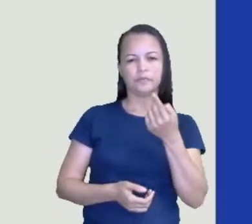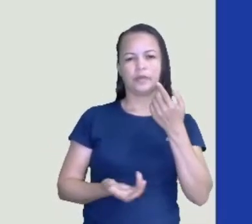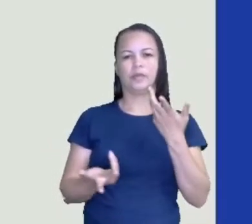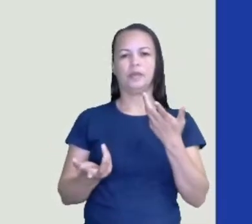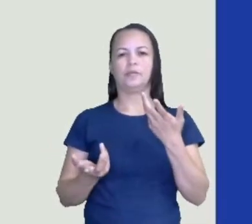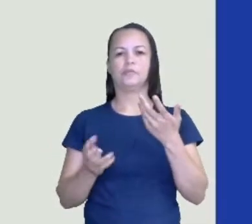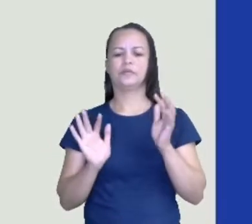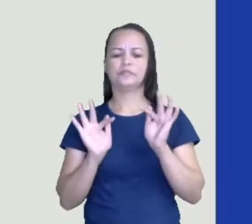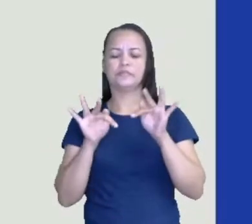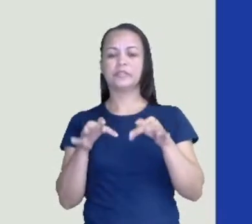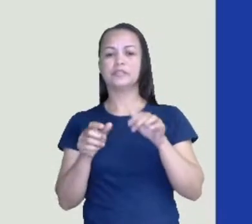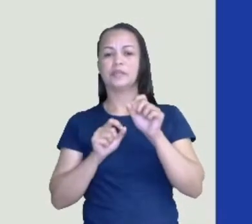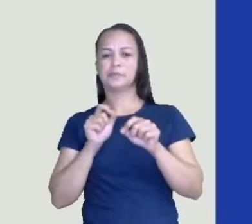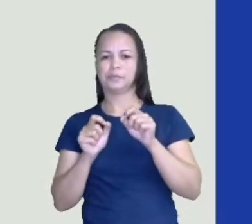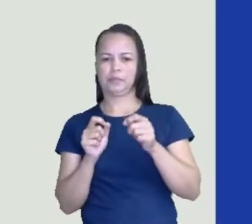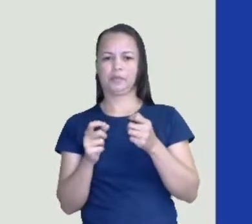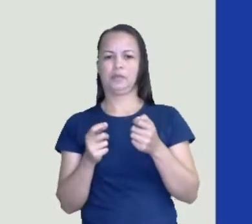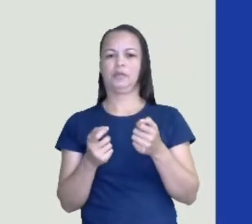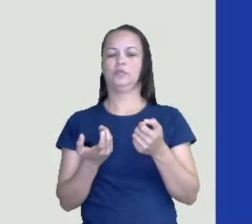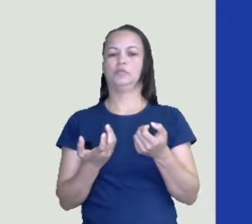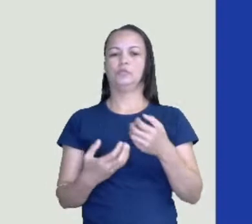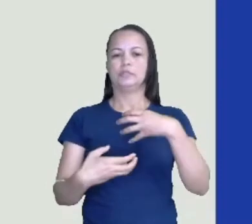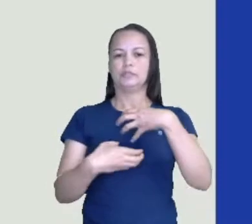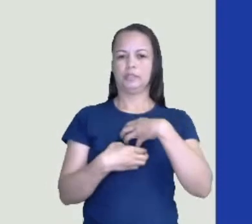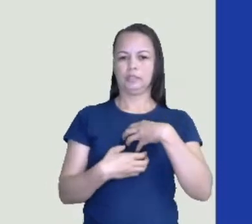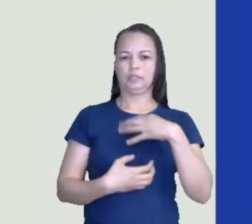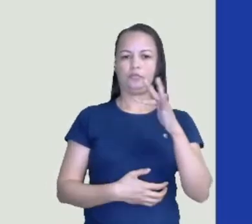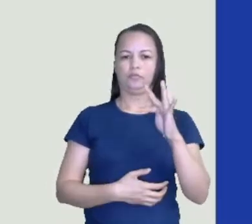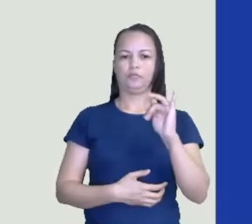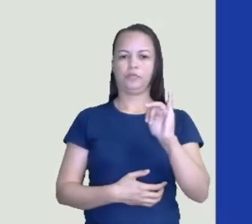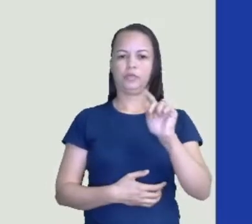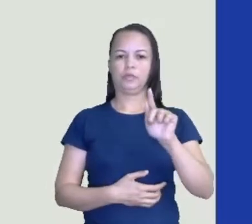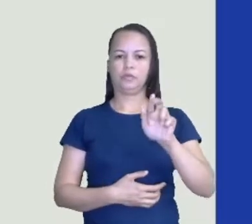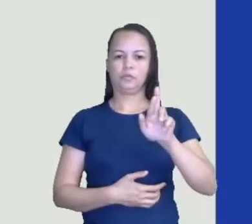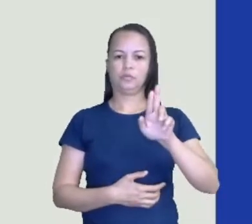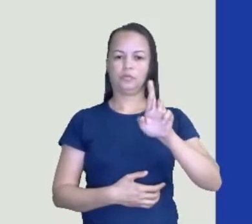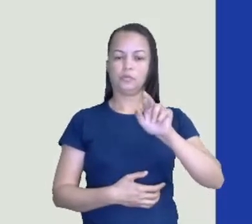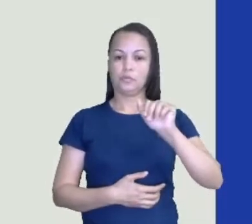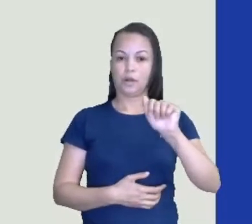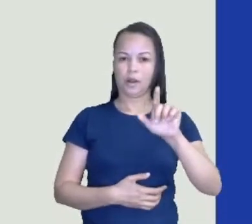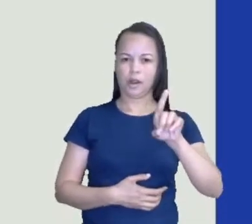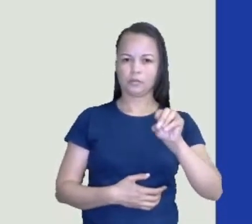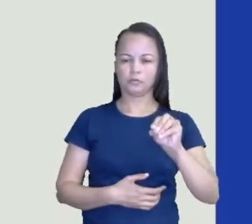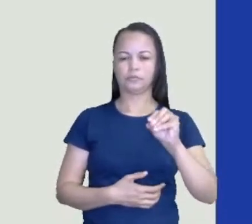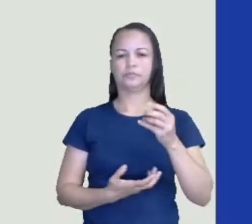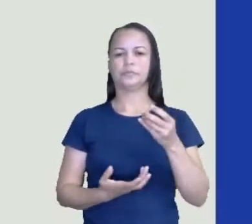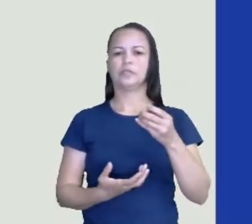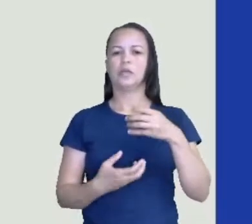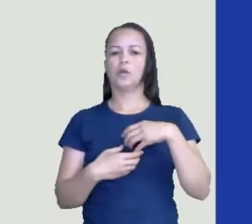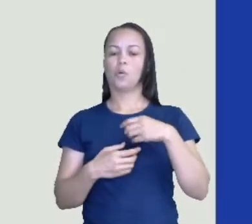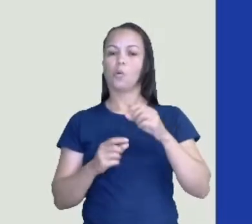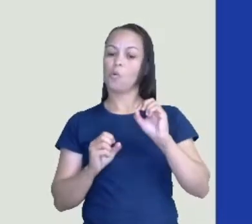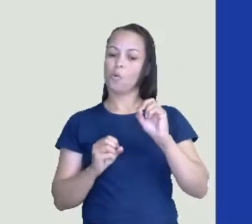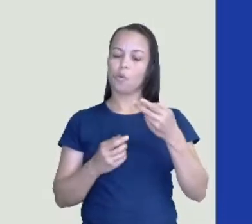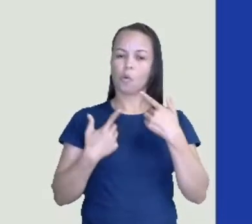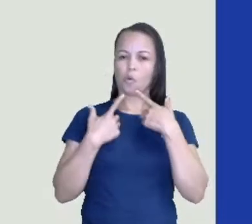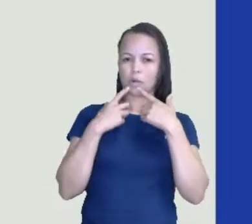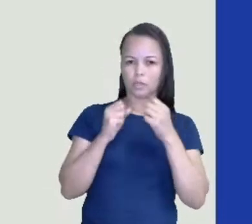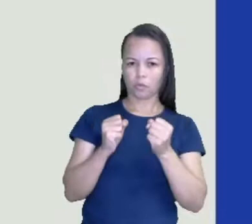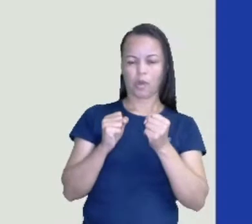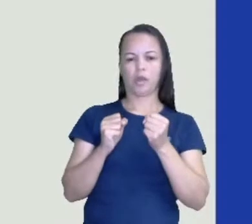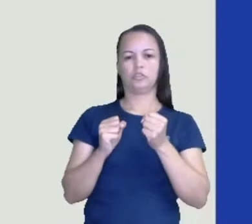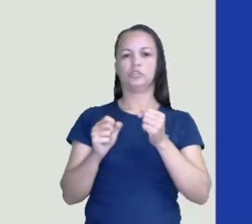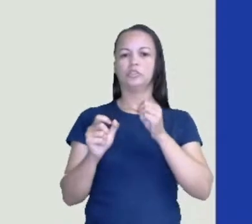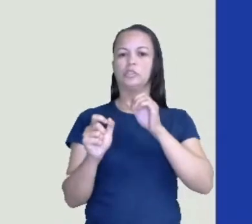de sentido figurado. Vamos aprender? Sentido figurado, ou linguagem